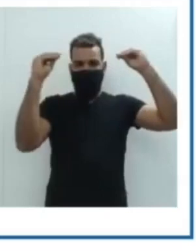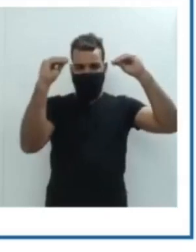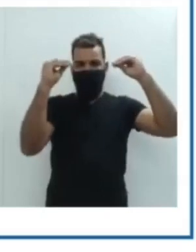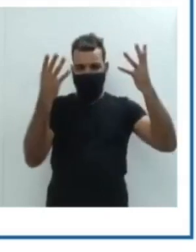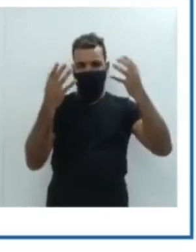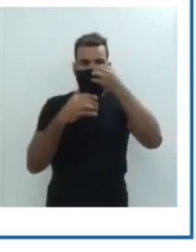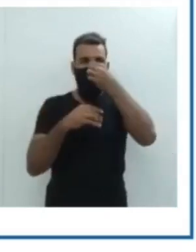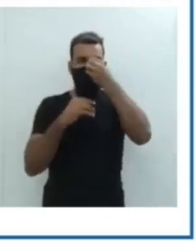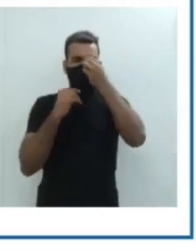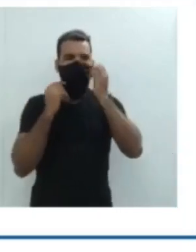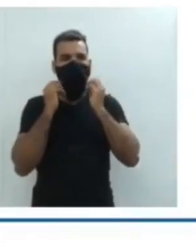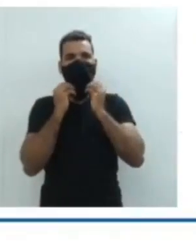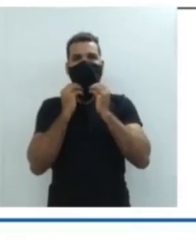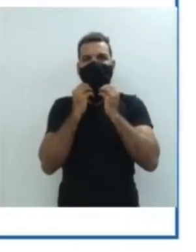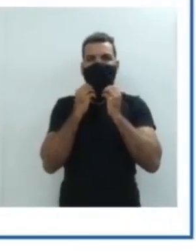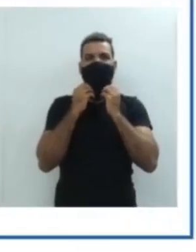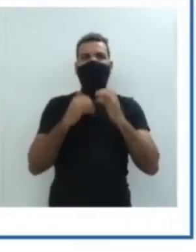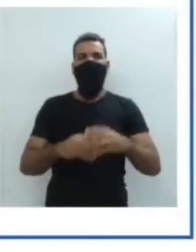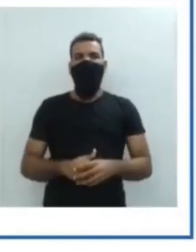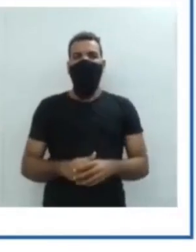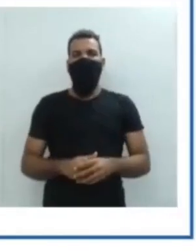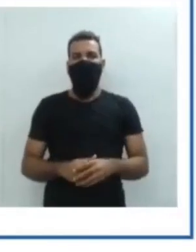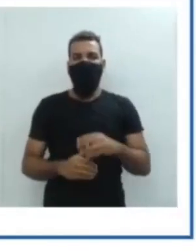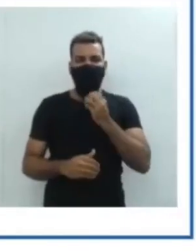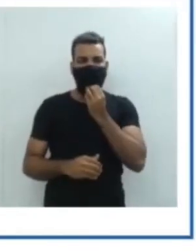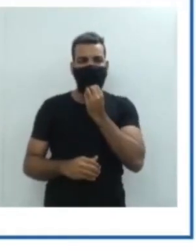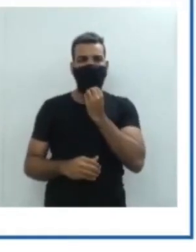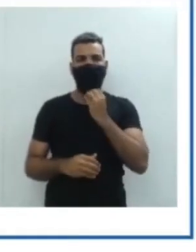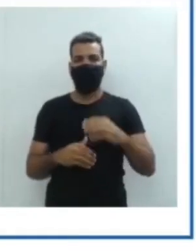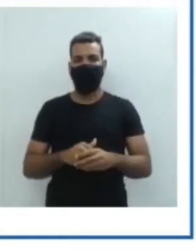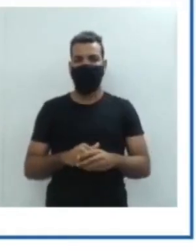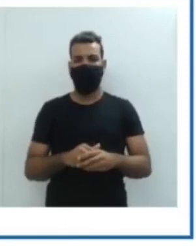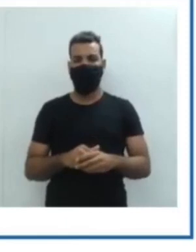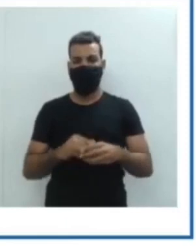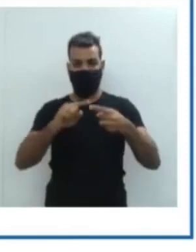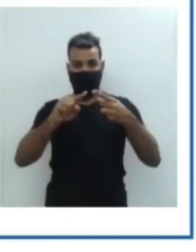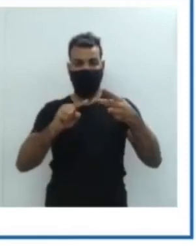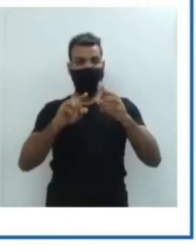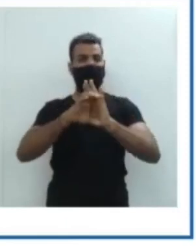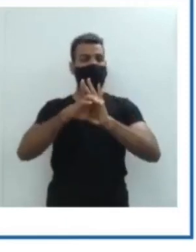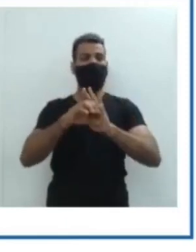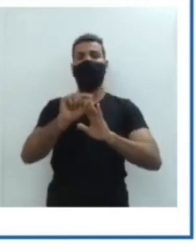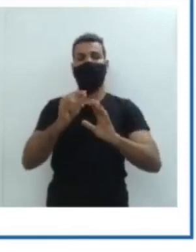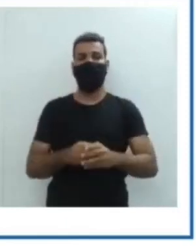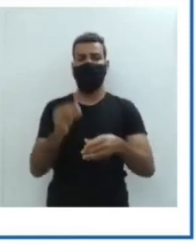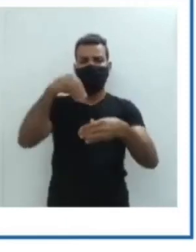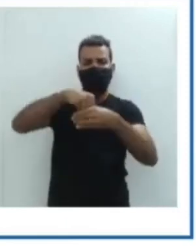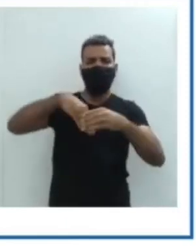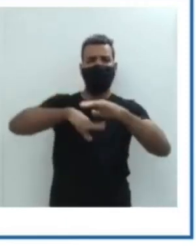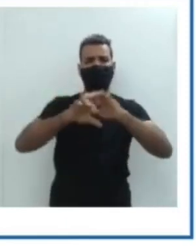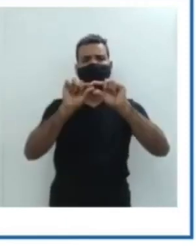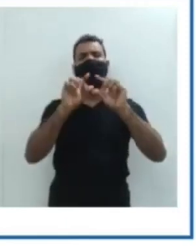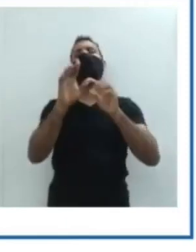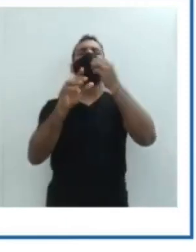Chaves seguindo então o nosso próximo conceito é encapsulamento em